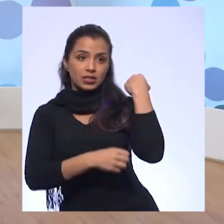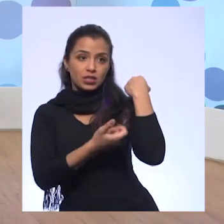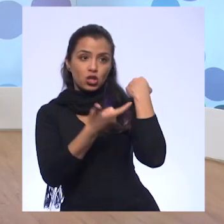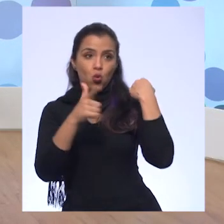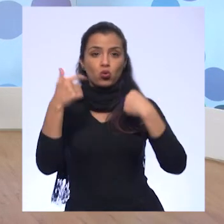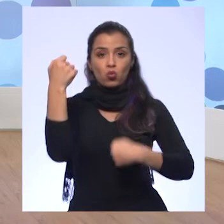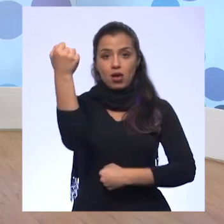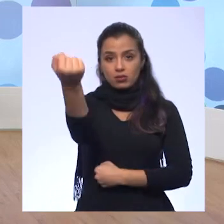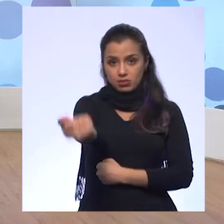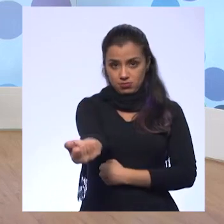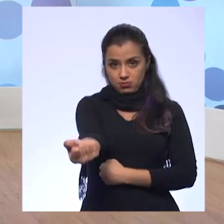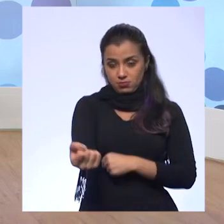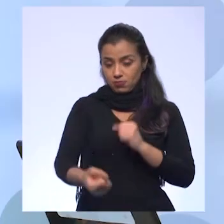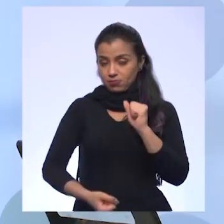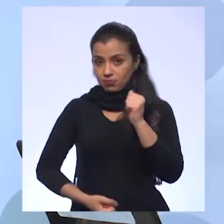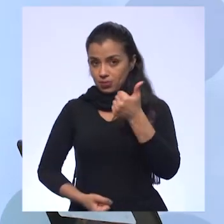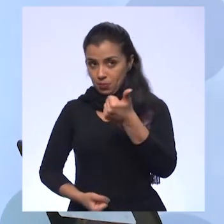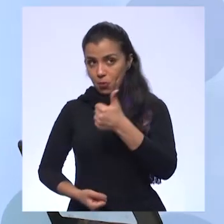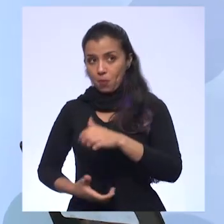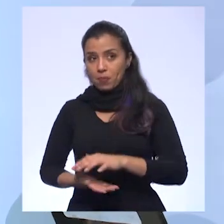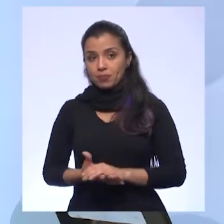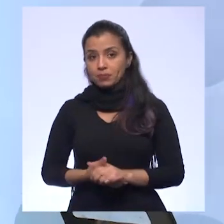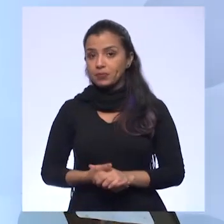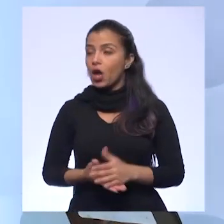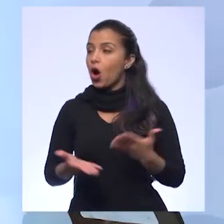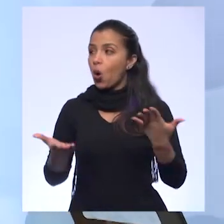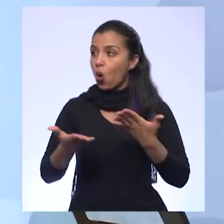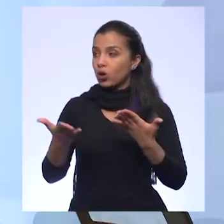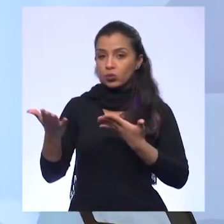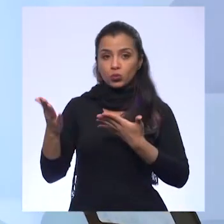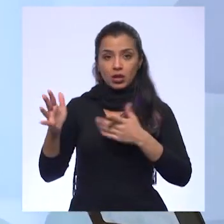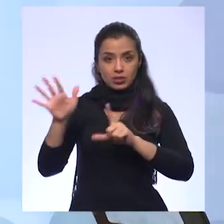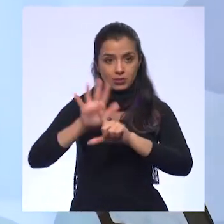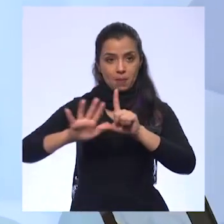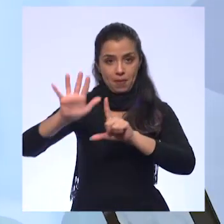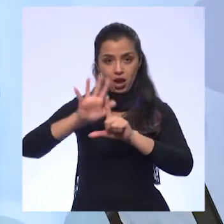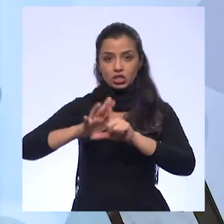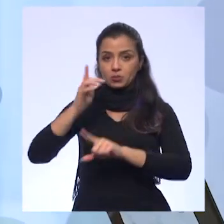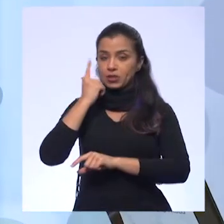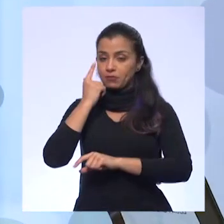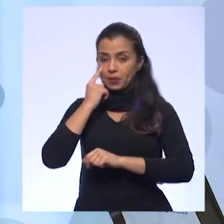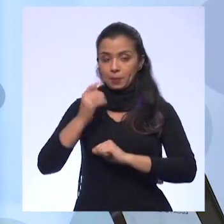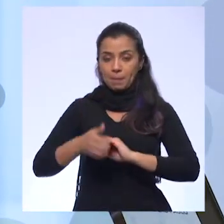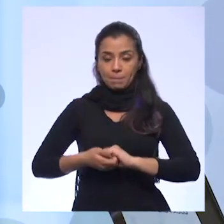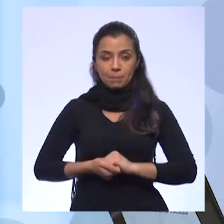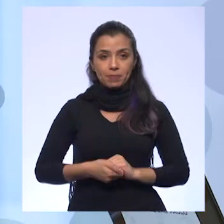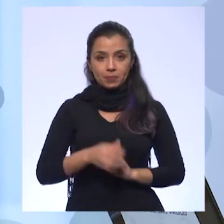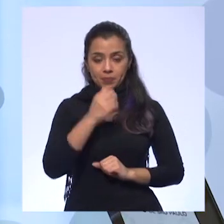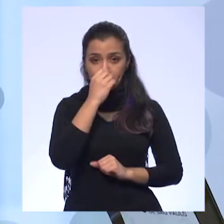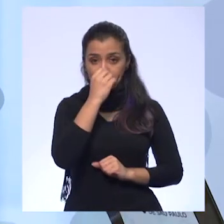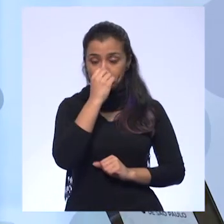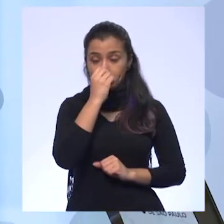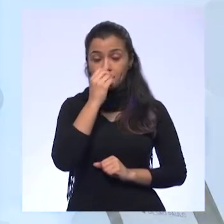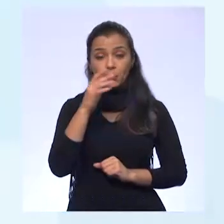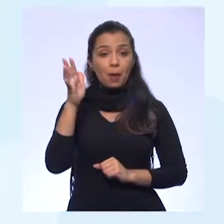assim. Com o braço esticado. Mostra o desenho então. Vamos colocar no chat. Ó. Vamos supor que você